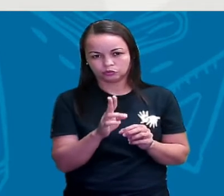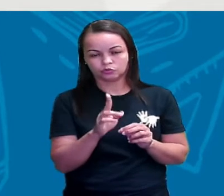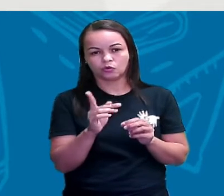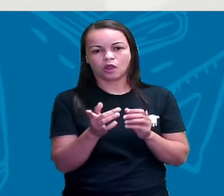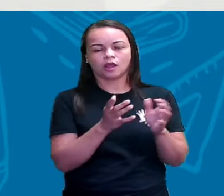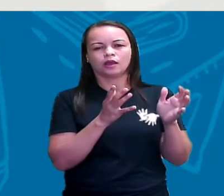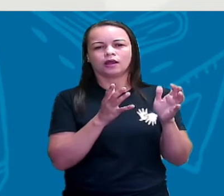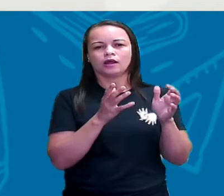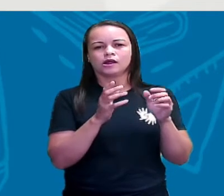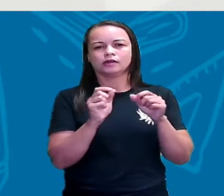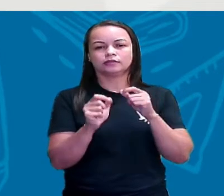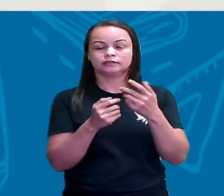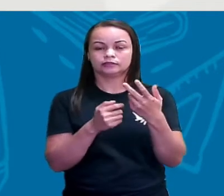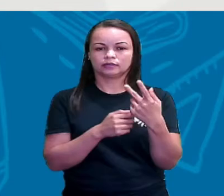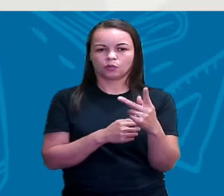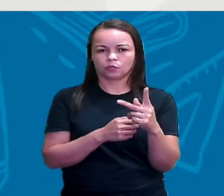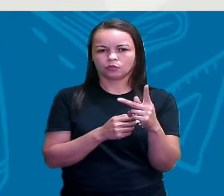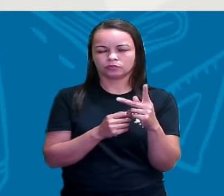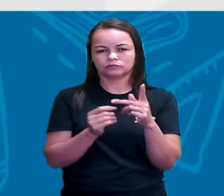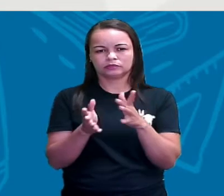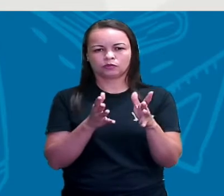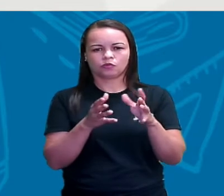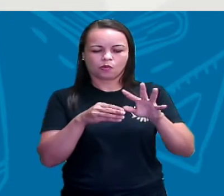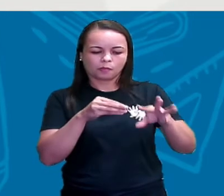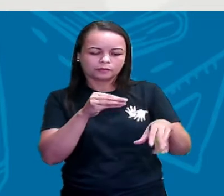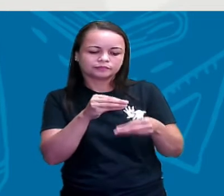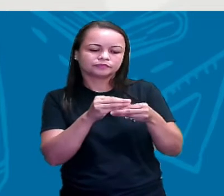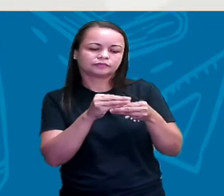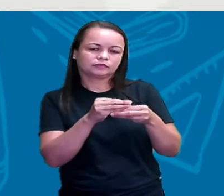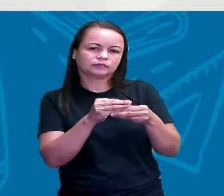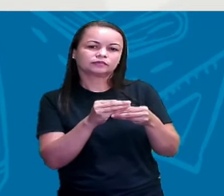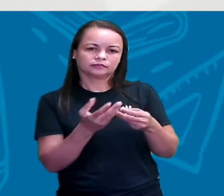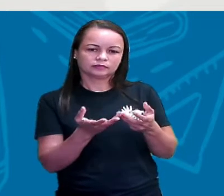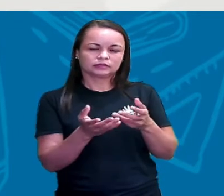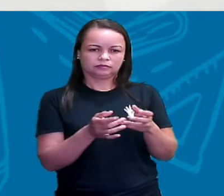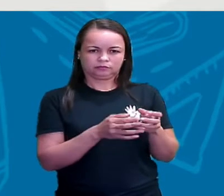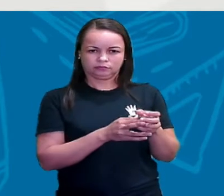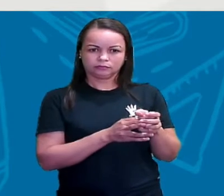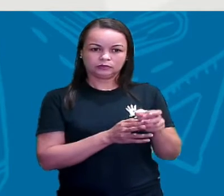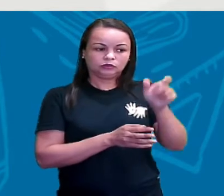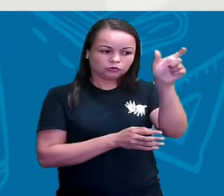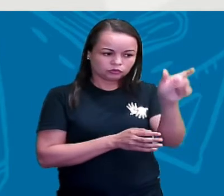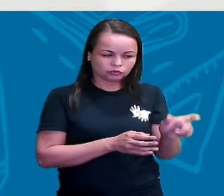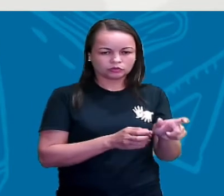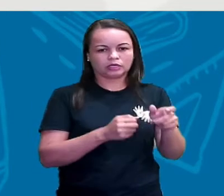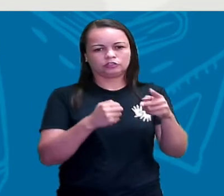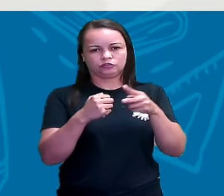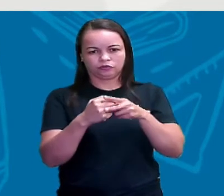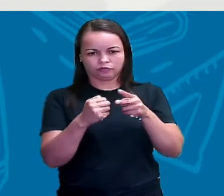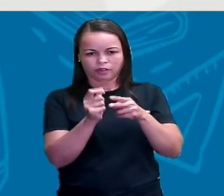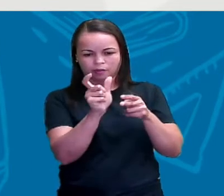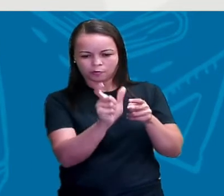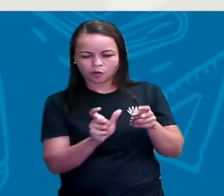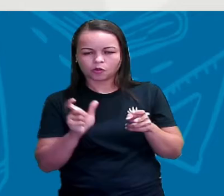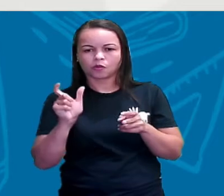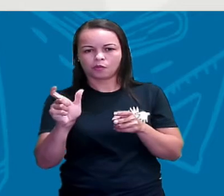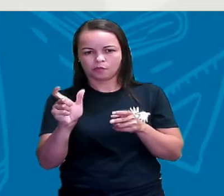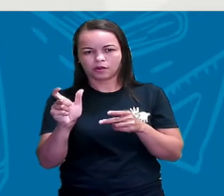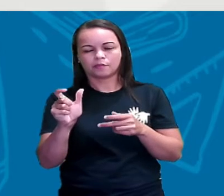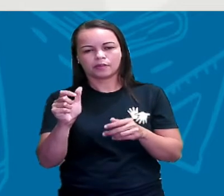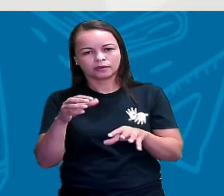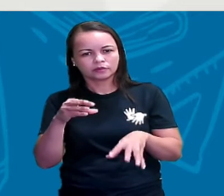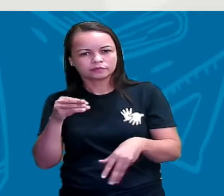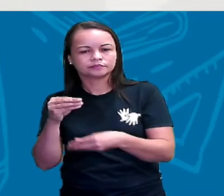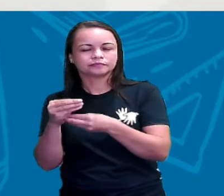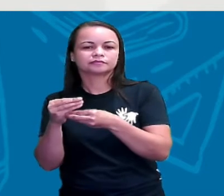teu complemento da frase. Então, vem, did, sujeito, verbo principal, complemento e nunca esquece. Para ser pergunta,